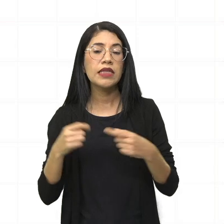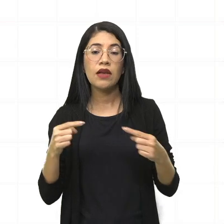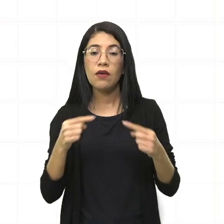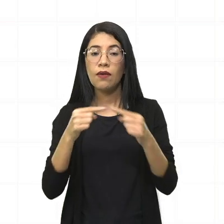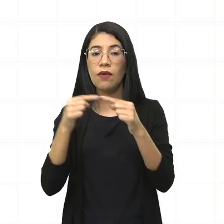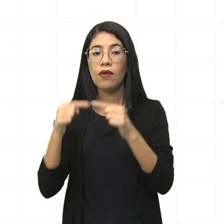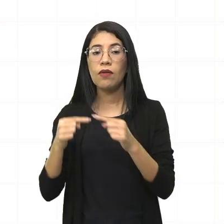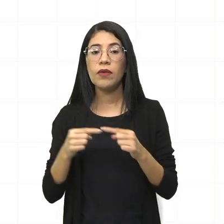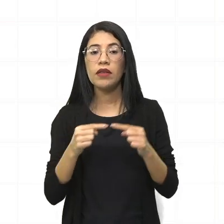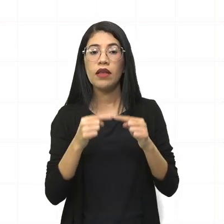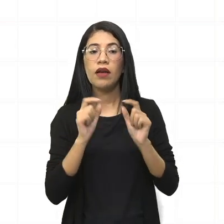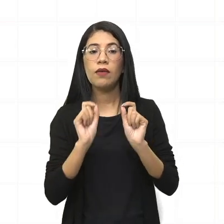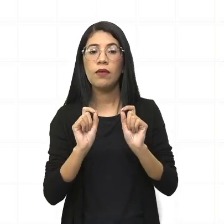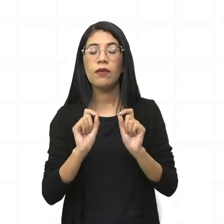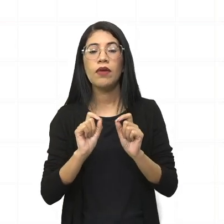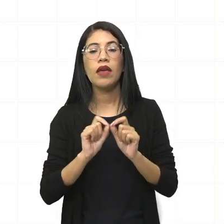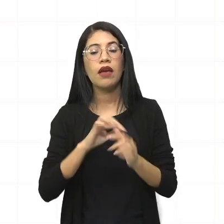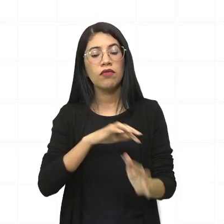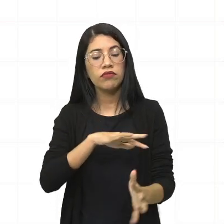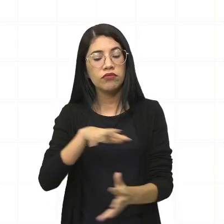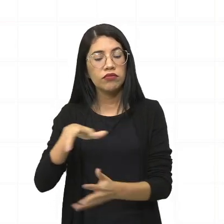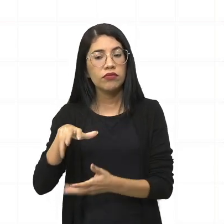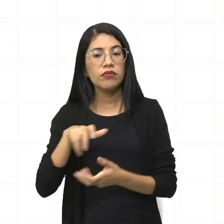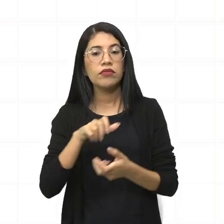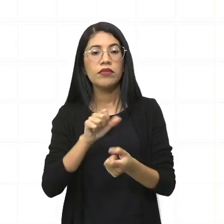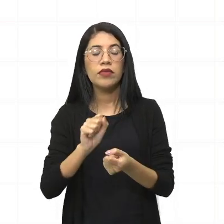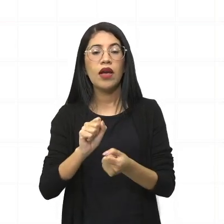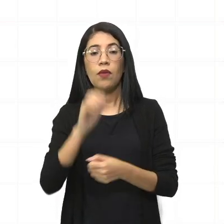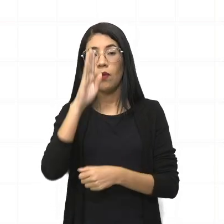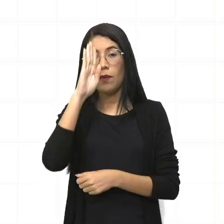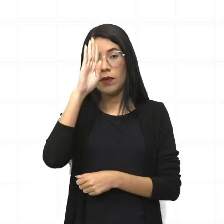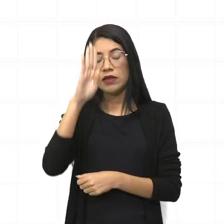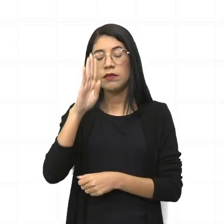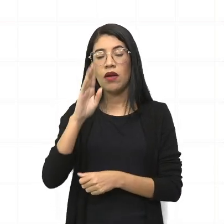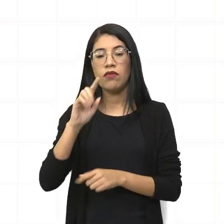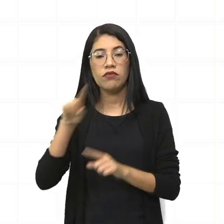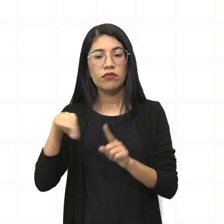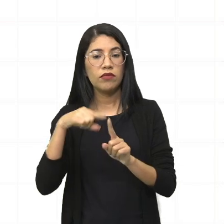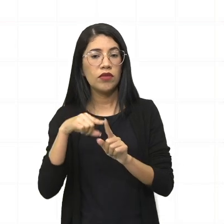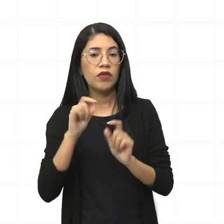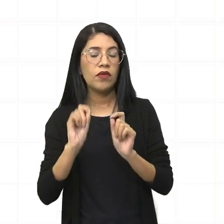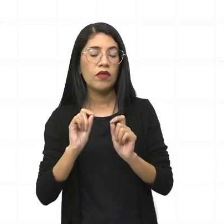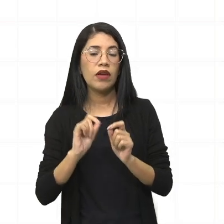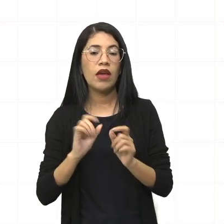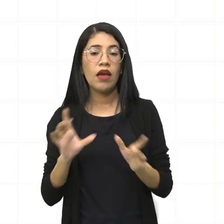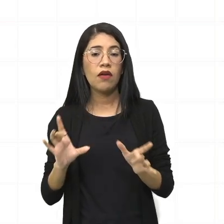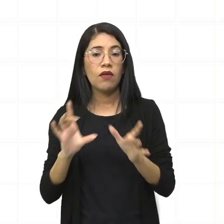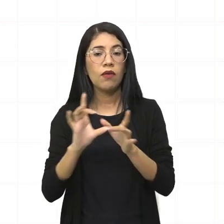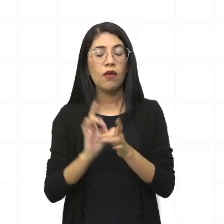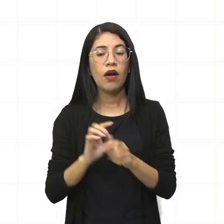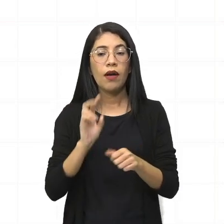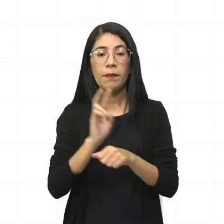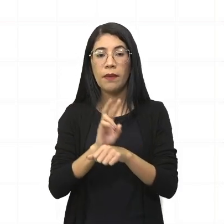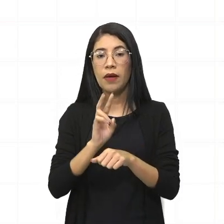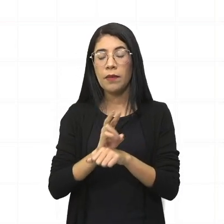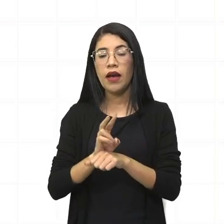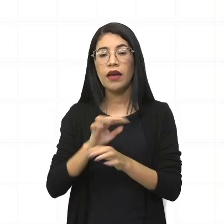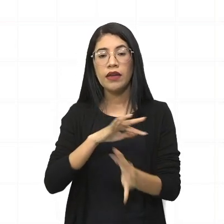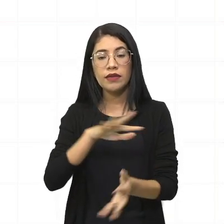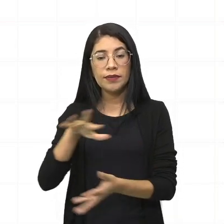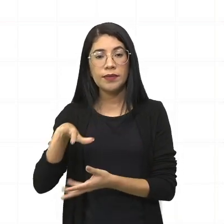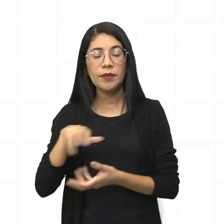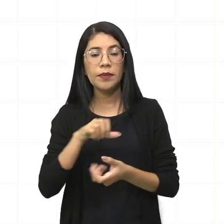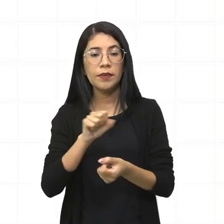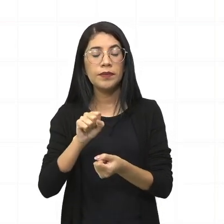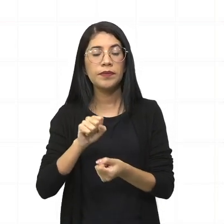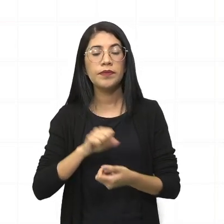aí a questão da sustentabilidade, né? Seu principal objetivo é aliar a conservação com o uso sustentável dos